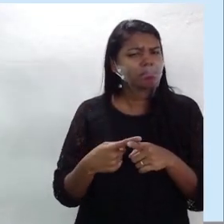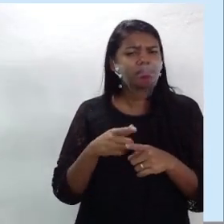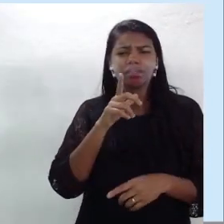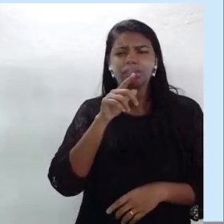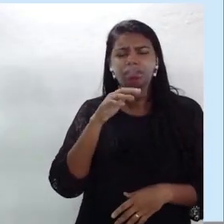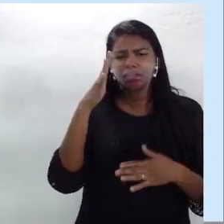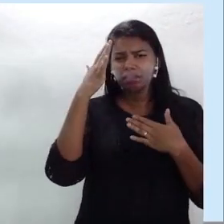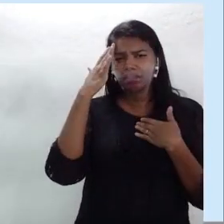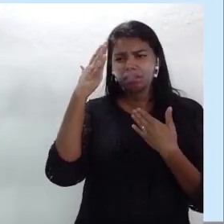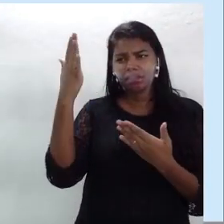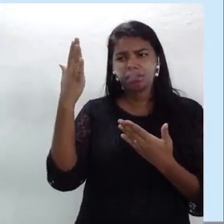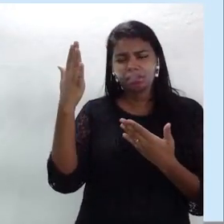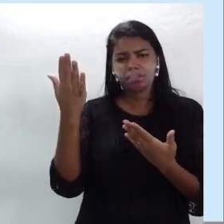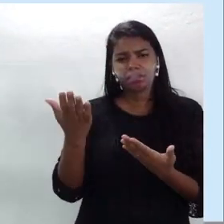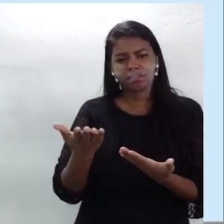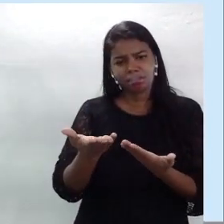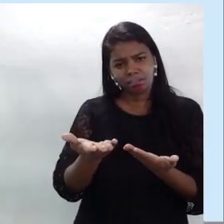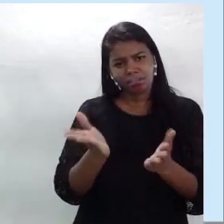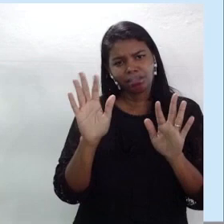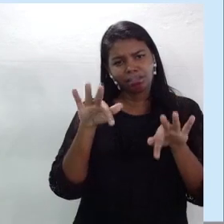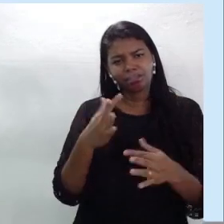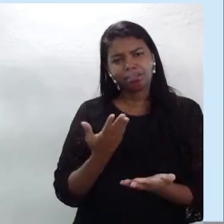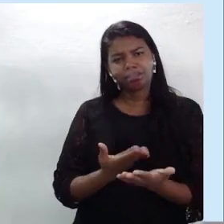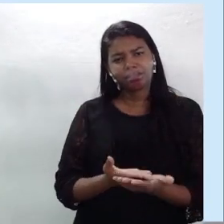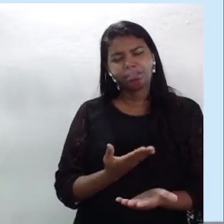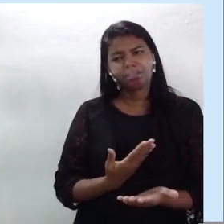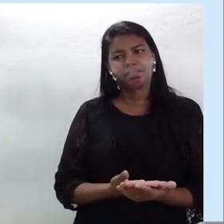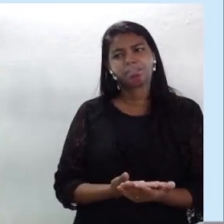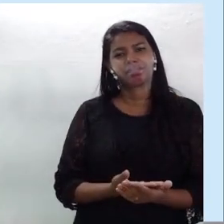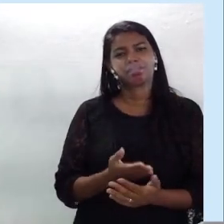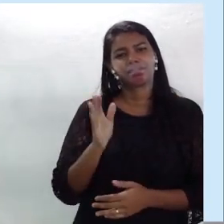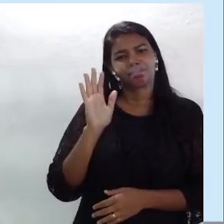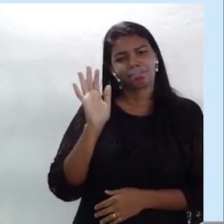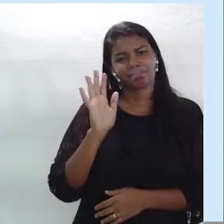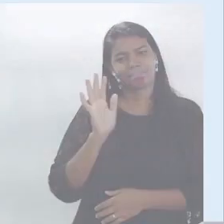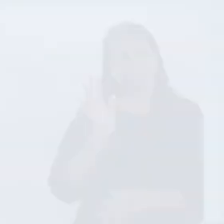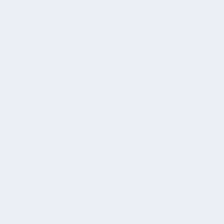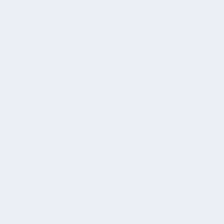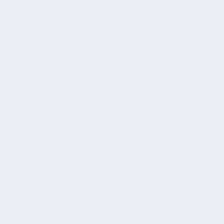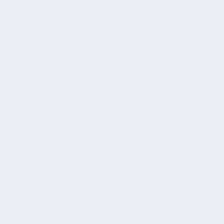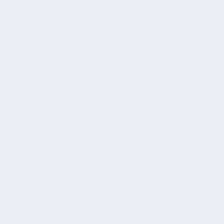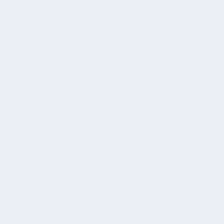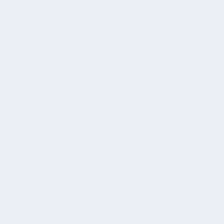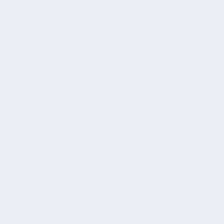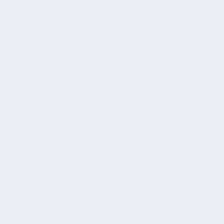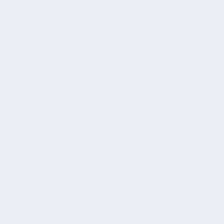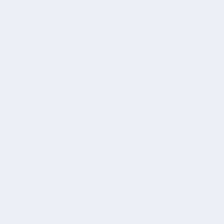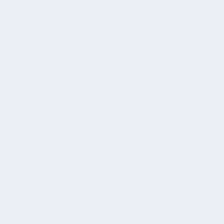agradeço demais a presença de vocês até o final da aula e até a próxima. Obrigado.